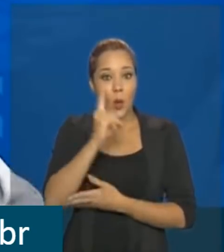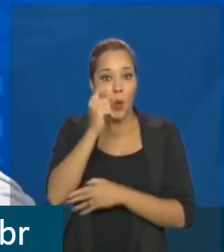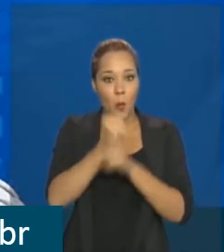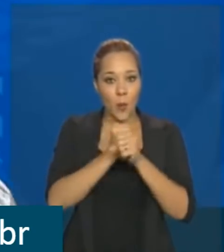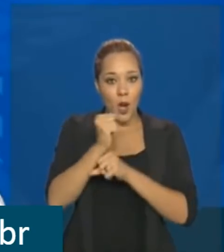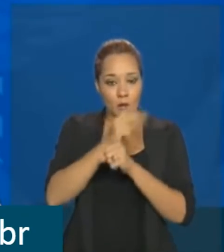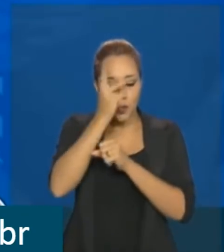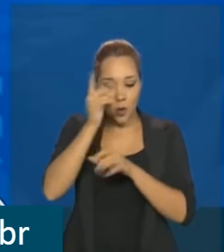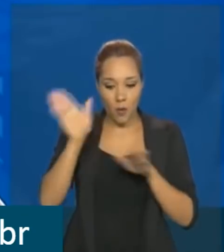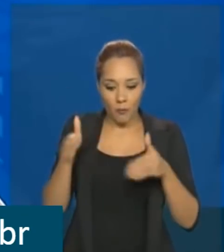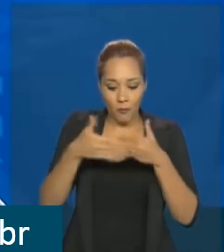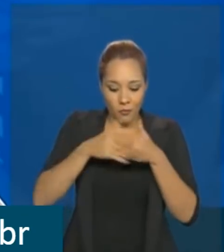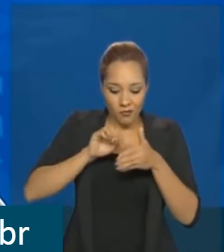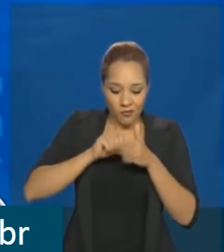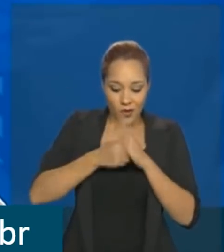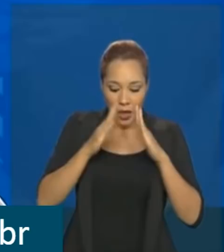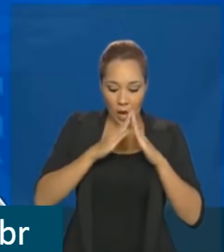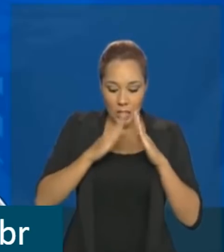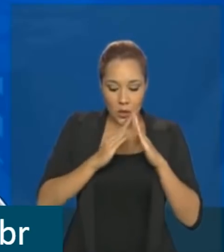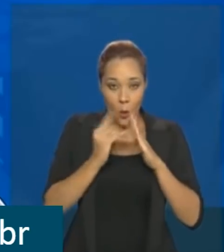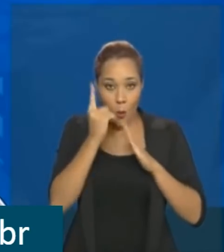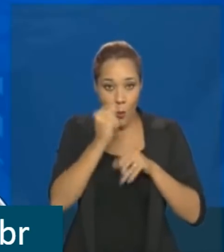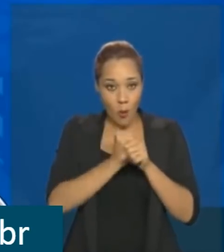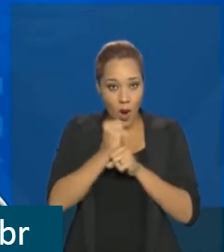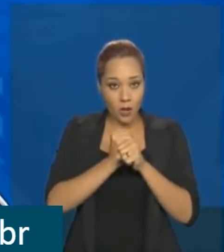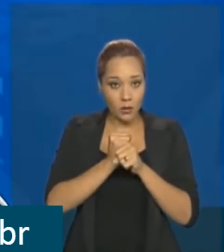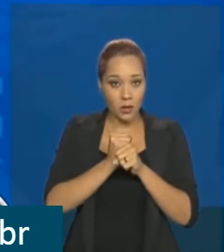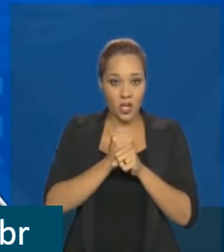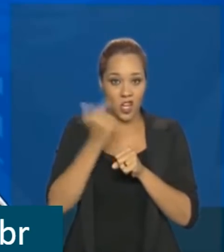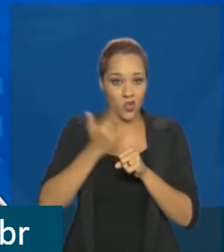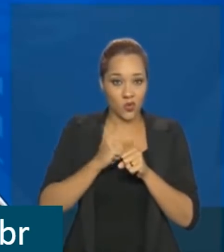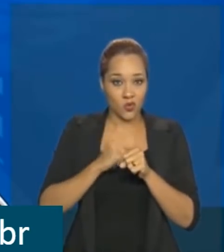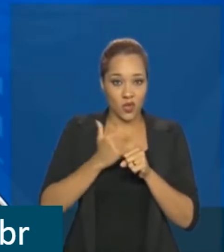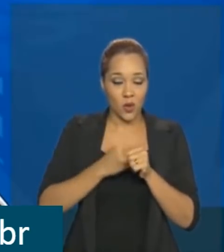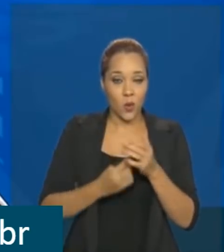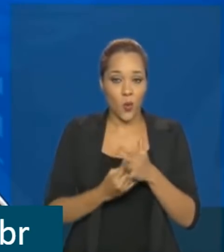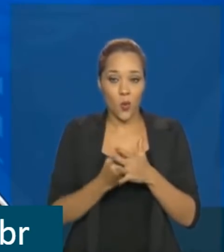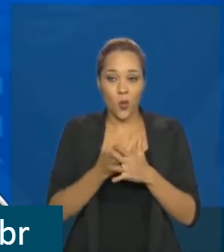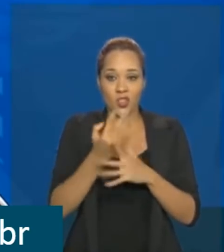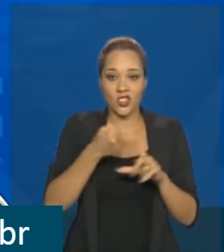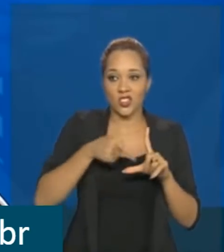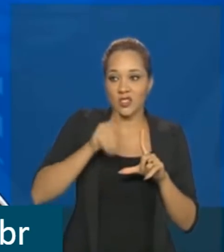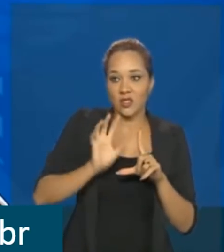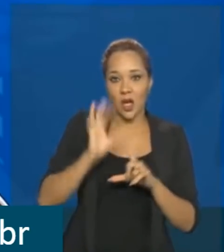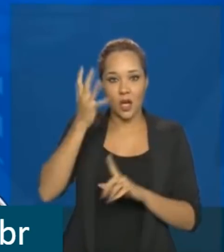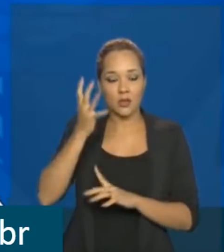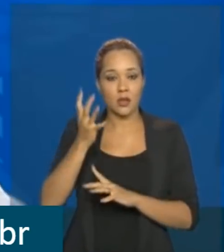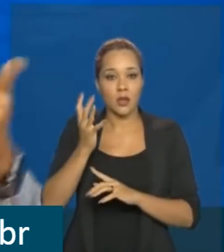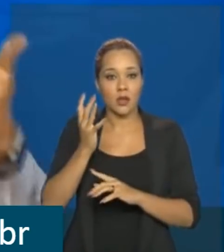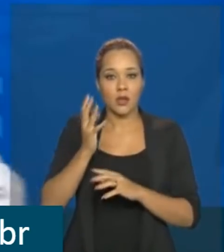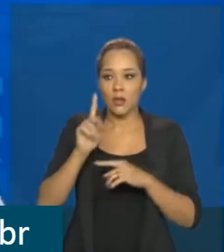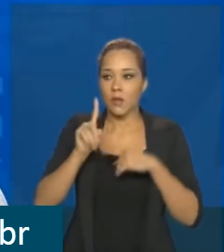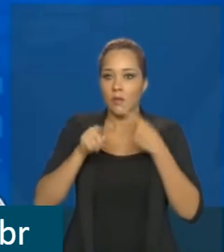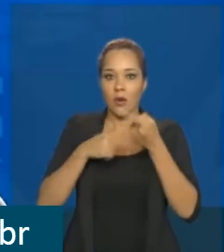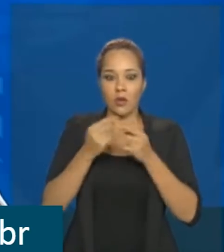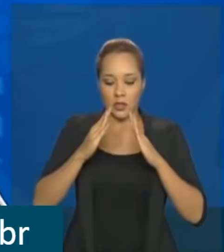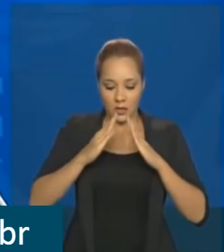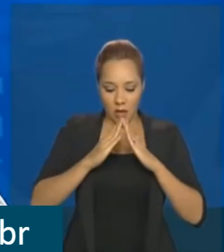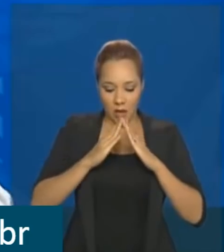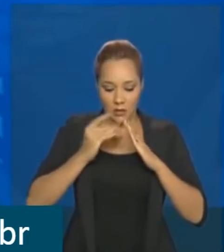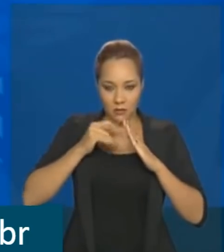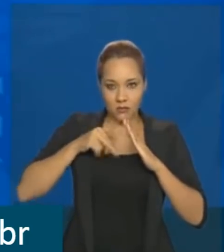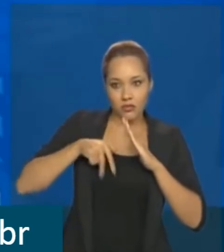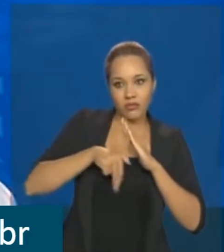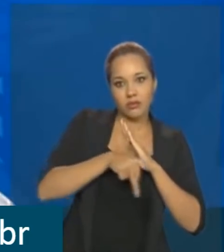trancado em casa durante um ano, e nós não tivermos um aumento do número de casos, no momento que nós sairmos para a rua,